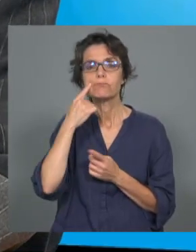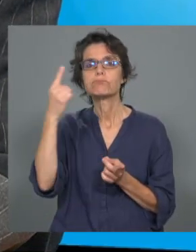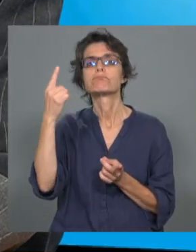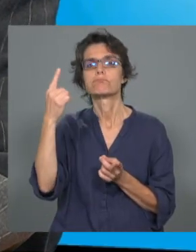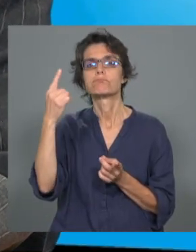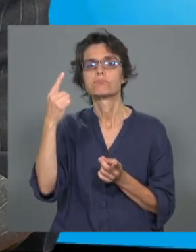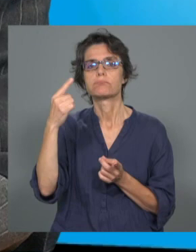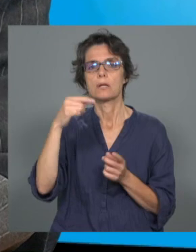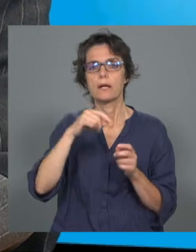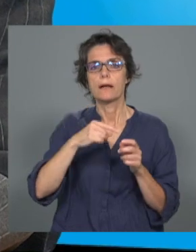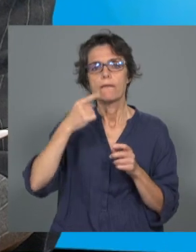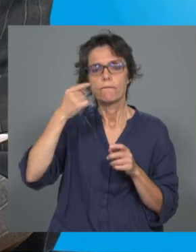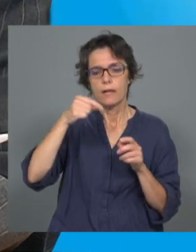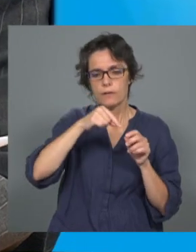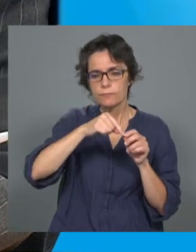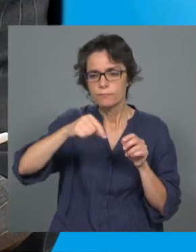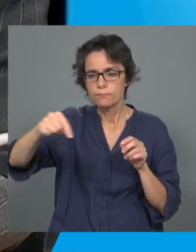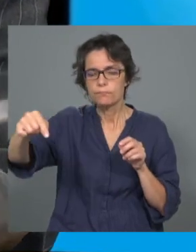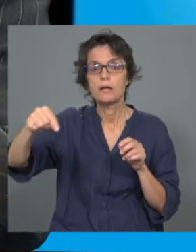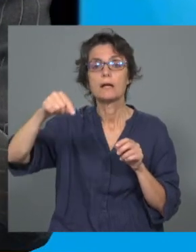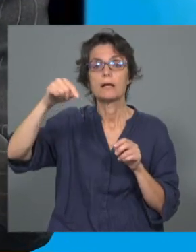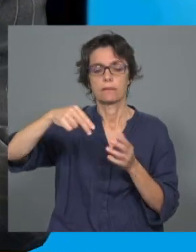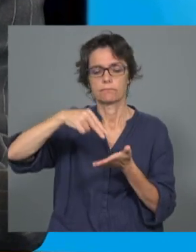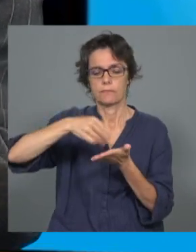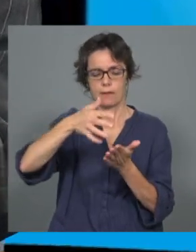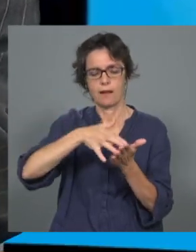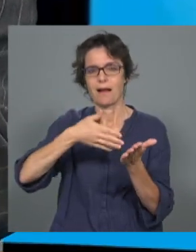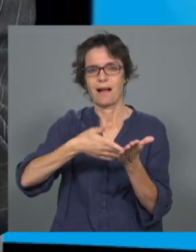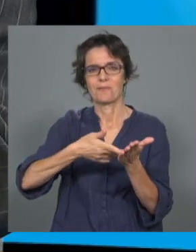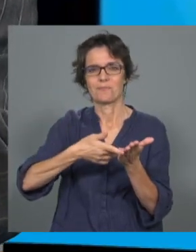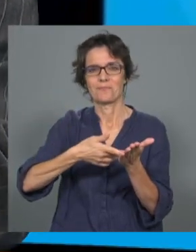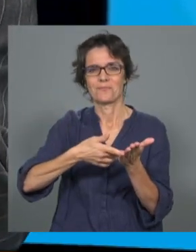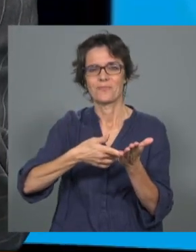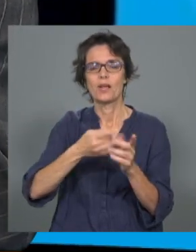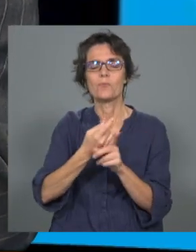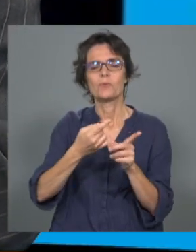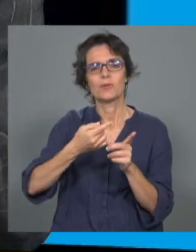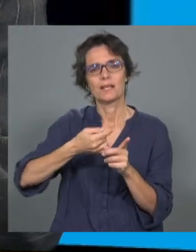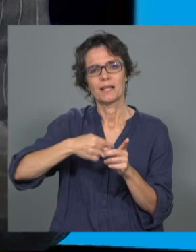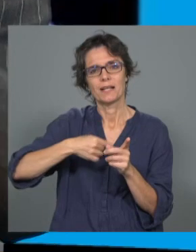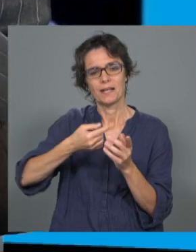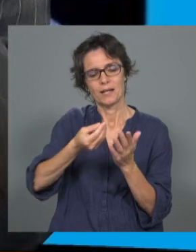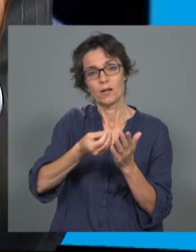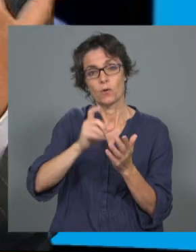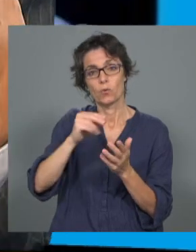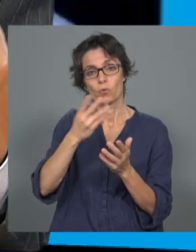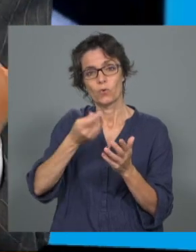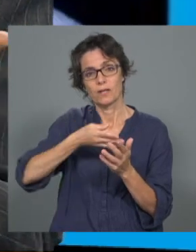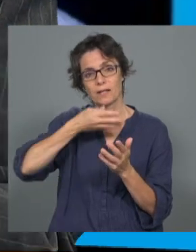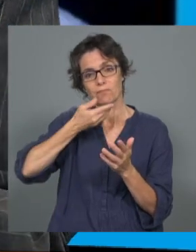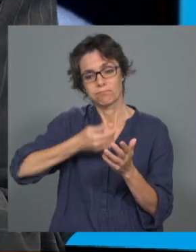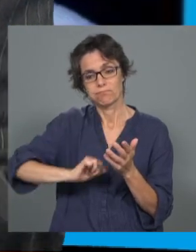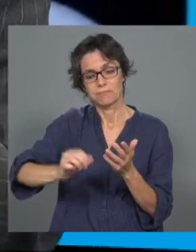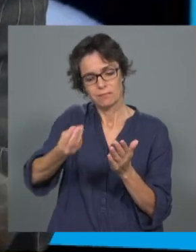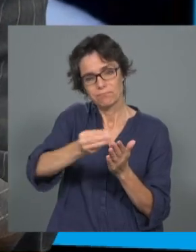itinerante, está aqui também presente. Ele configura um pouco a sua própria experiência àquilo que é a experiência recebida